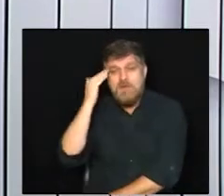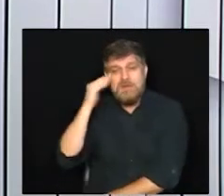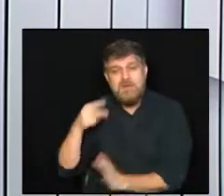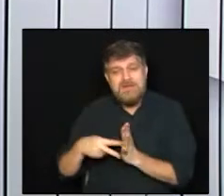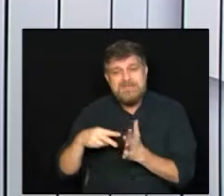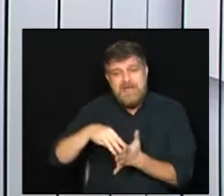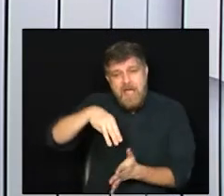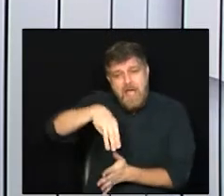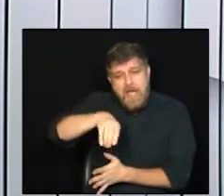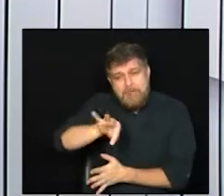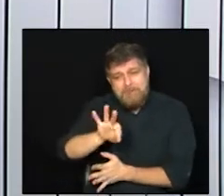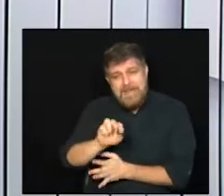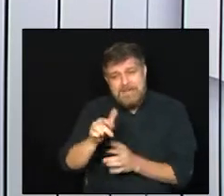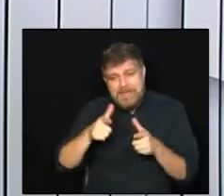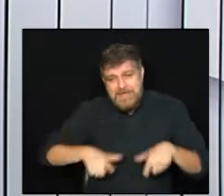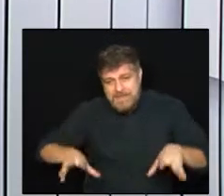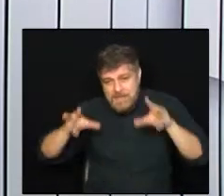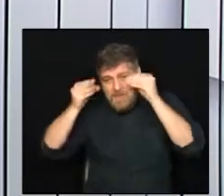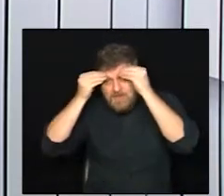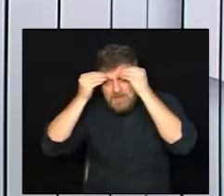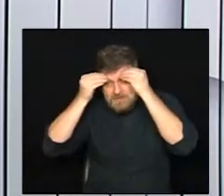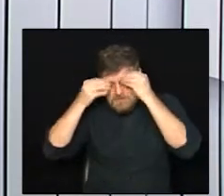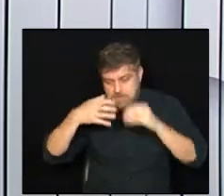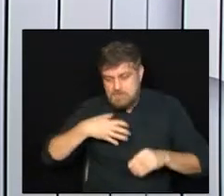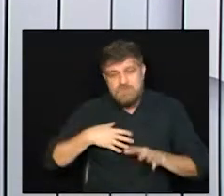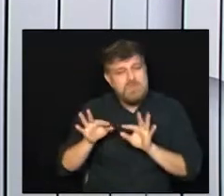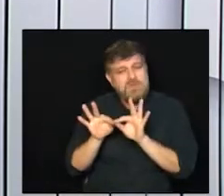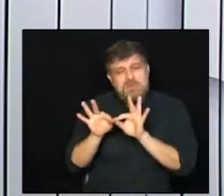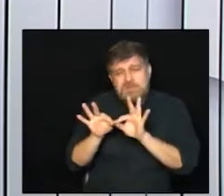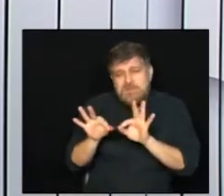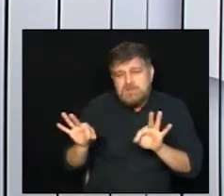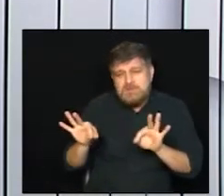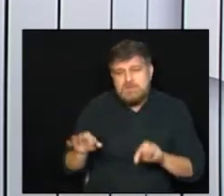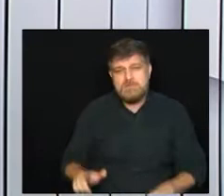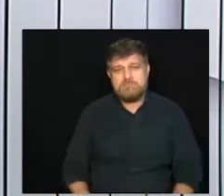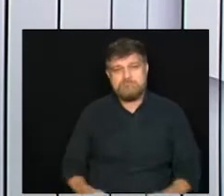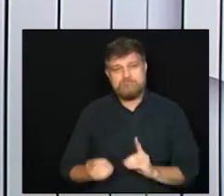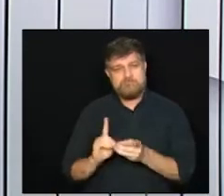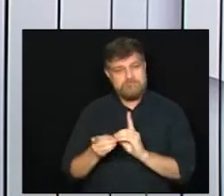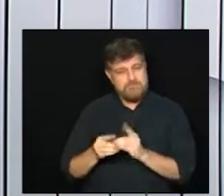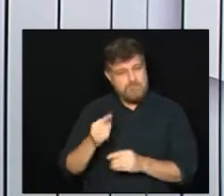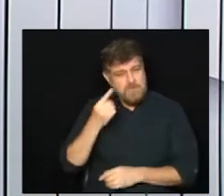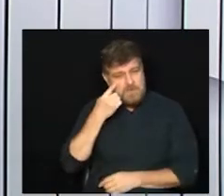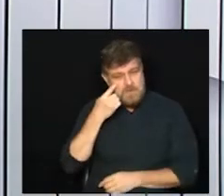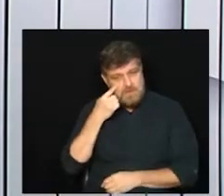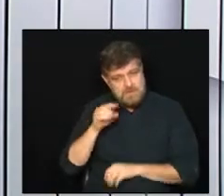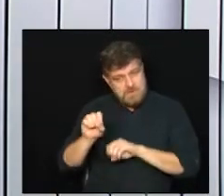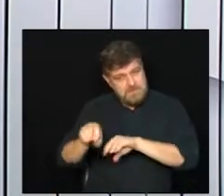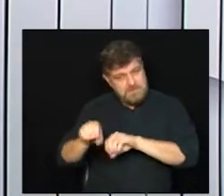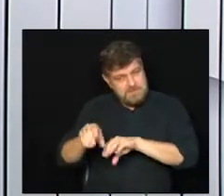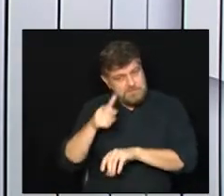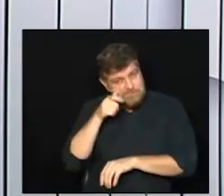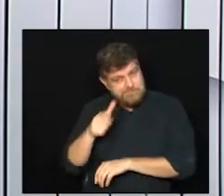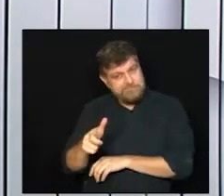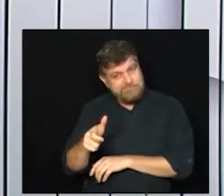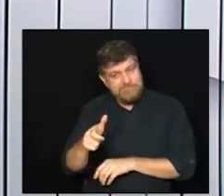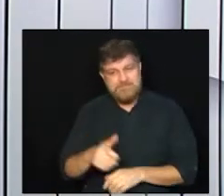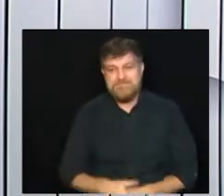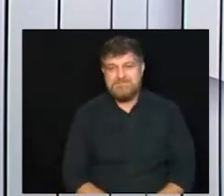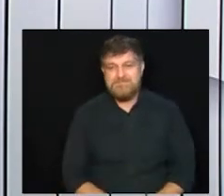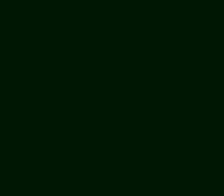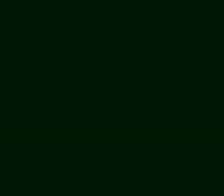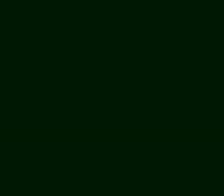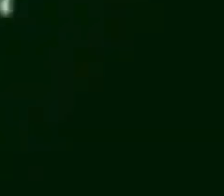que é metalinguagem de uma maneira simples e didática. De olho na educação.